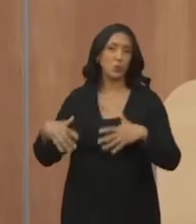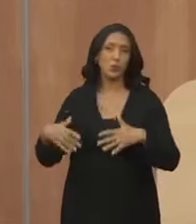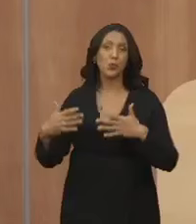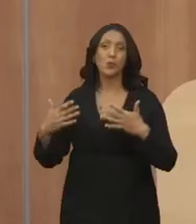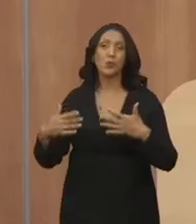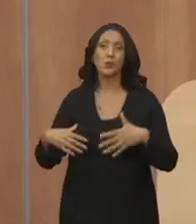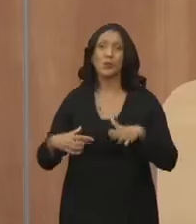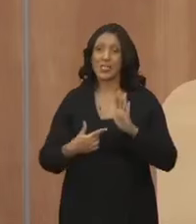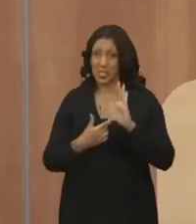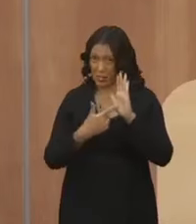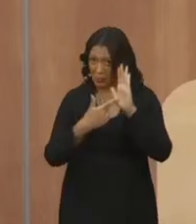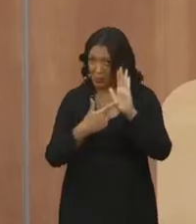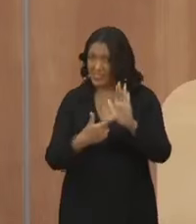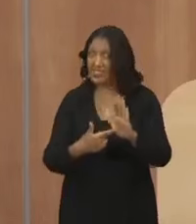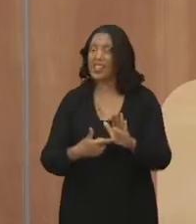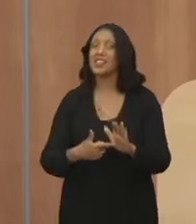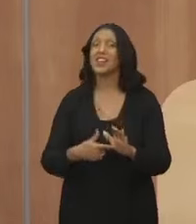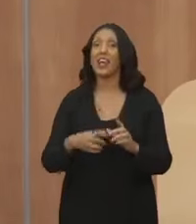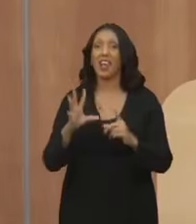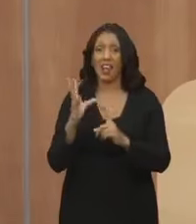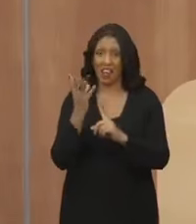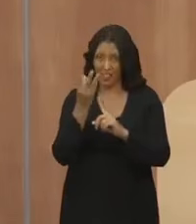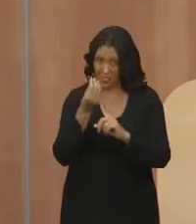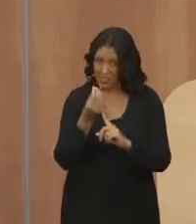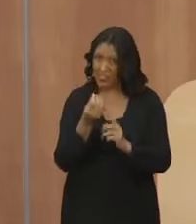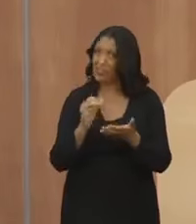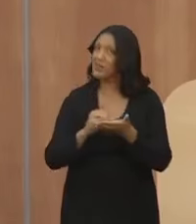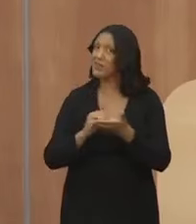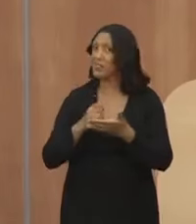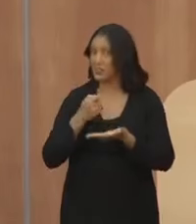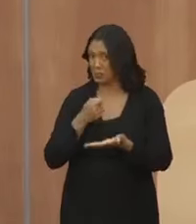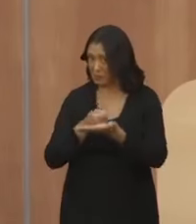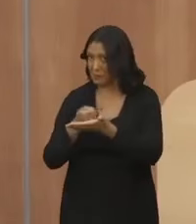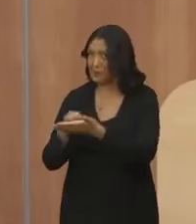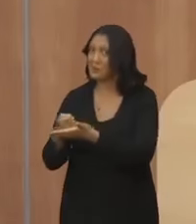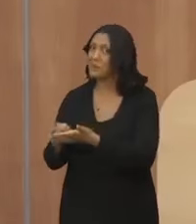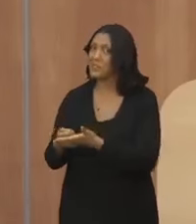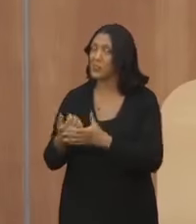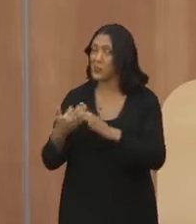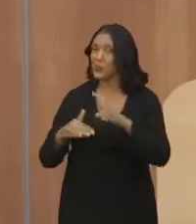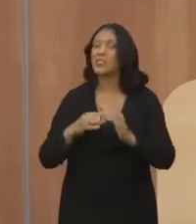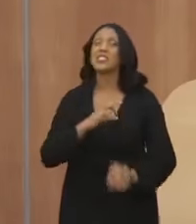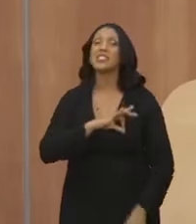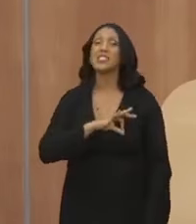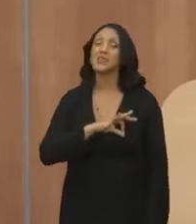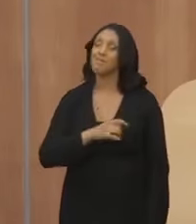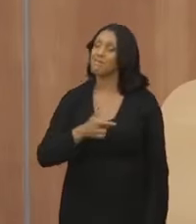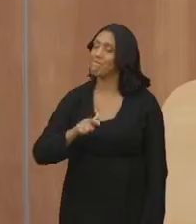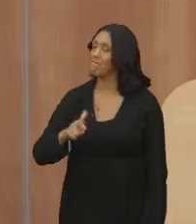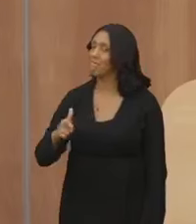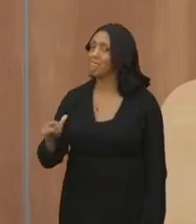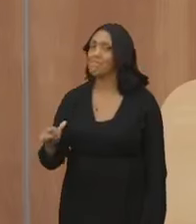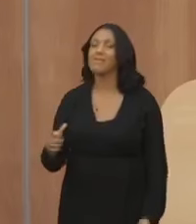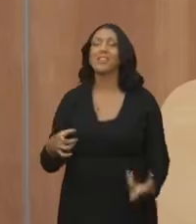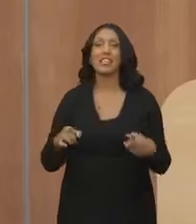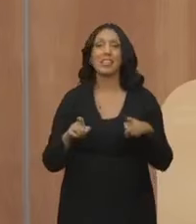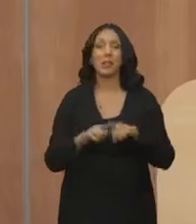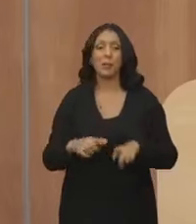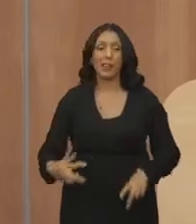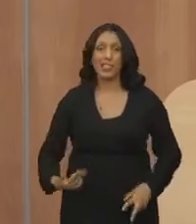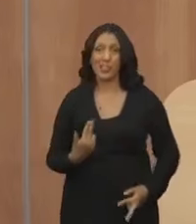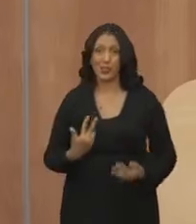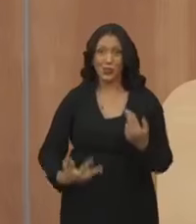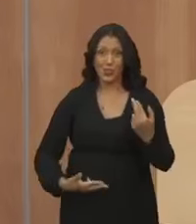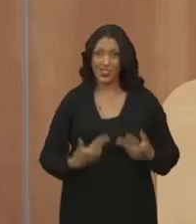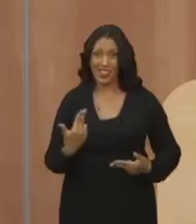artistas, mais de 1.000 crianças estão esperando consulta de psiquiatria, aumento do número de exames, de cirurgias,